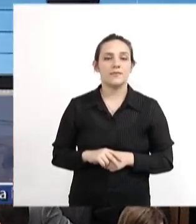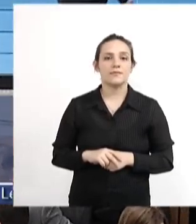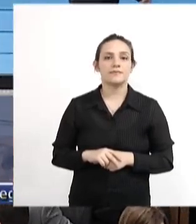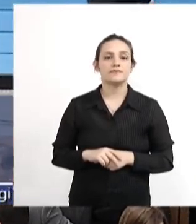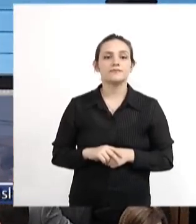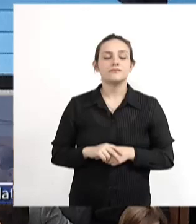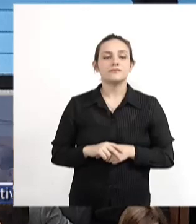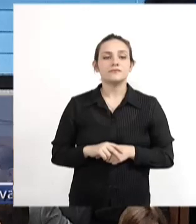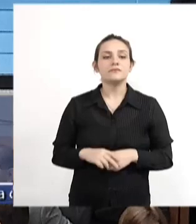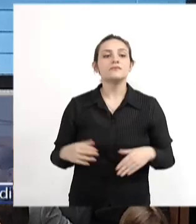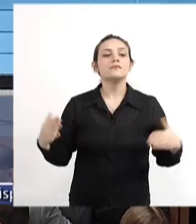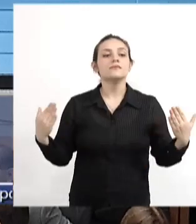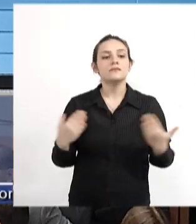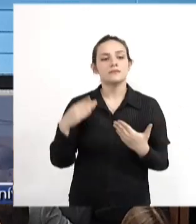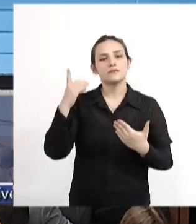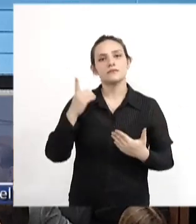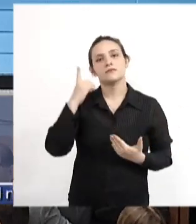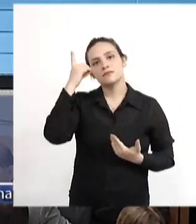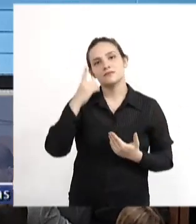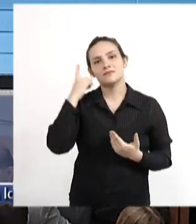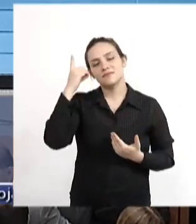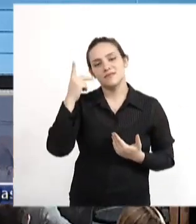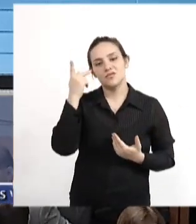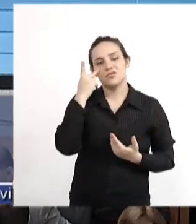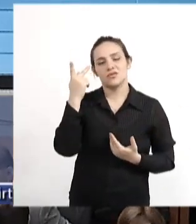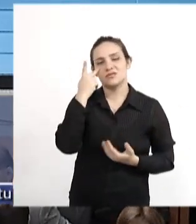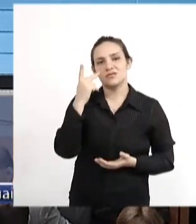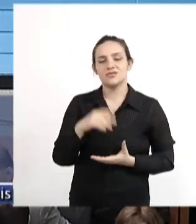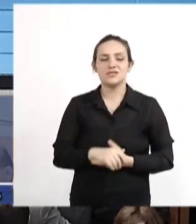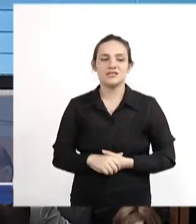Com a palavra, o ilustre deputado Pedro Kemp.